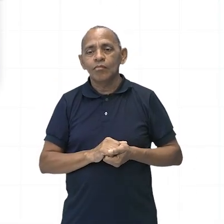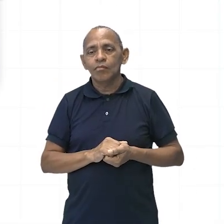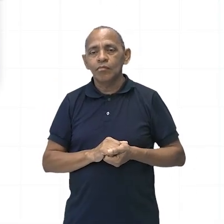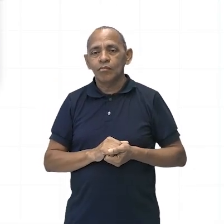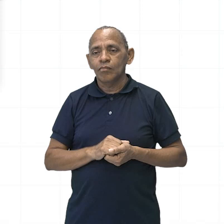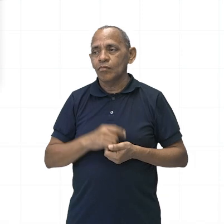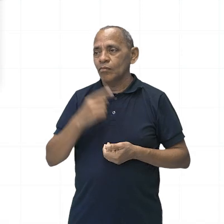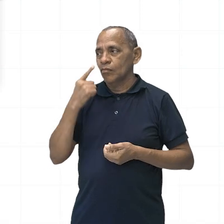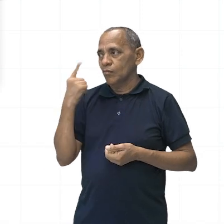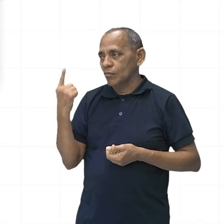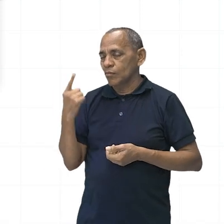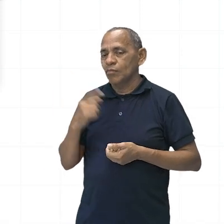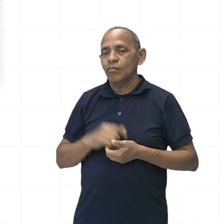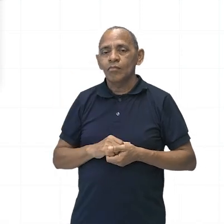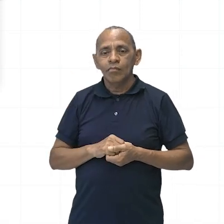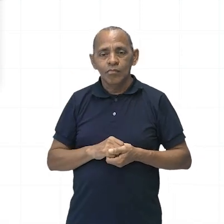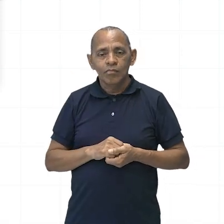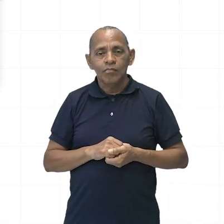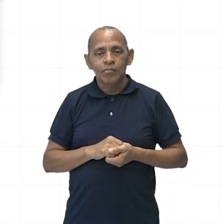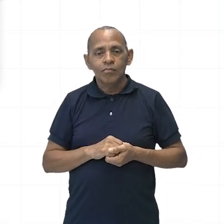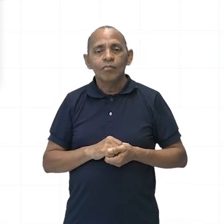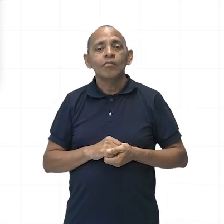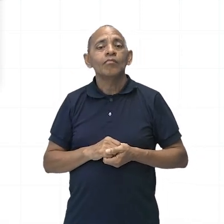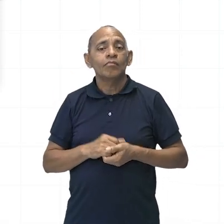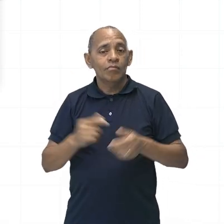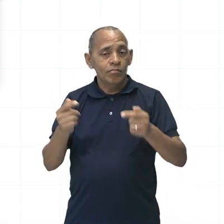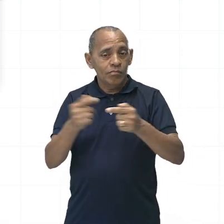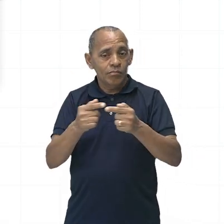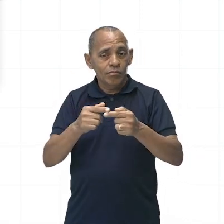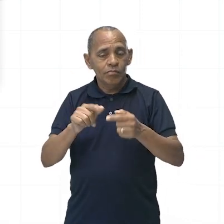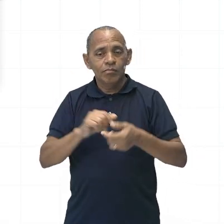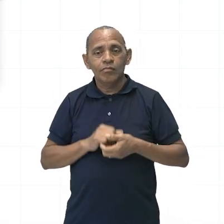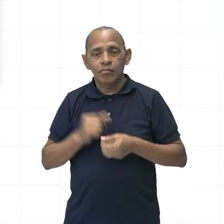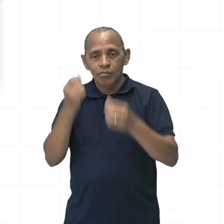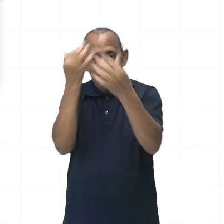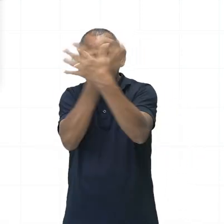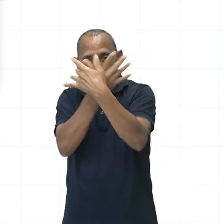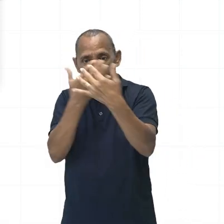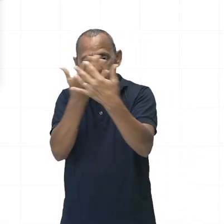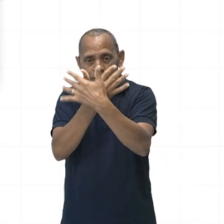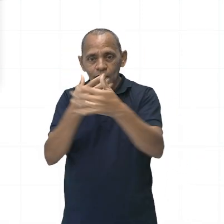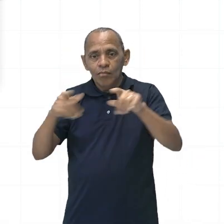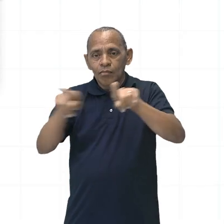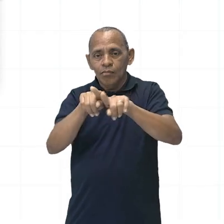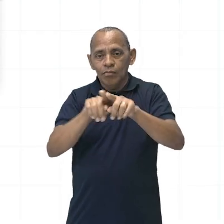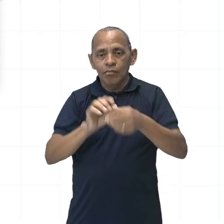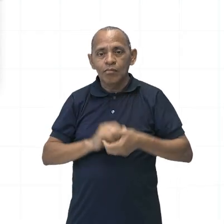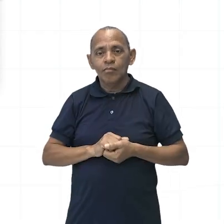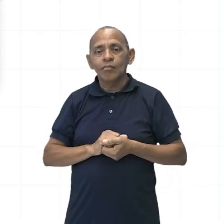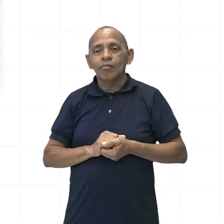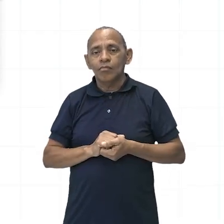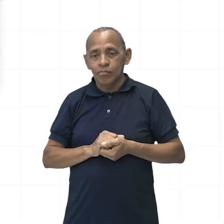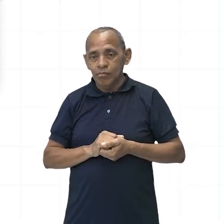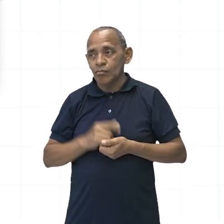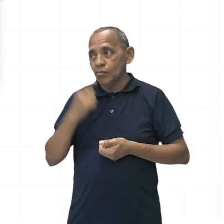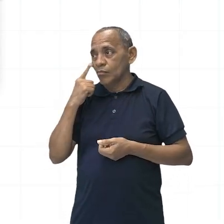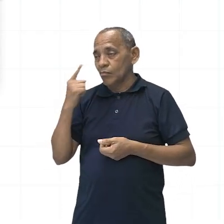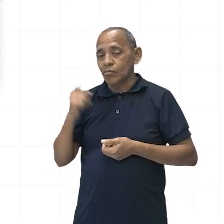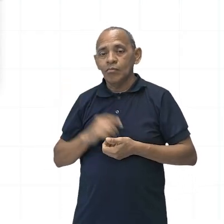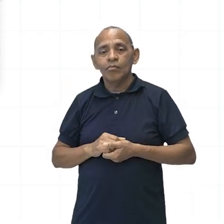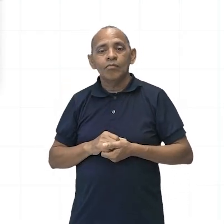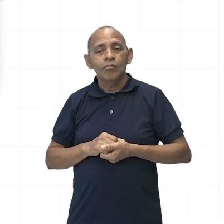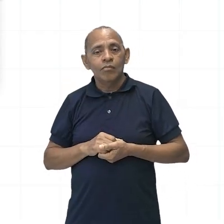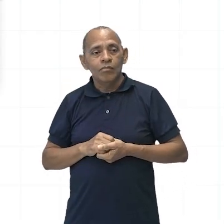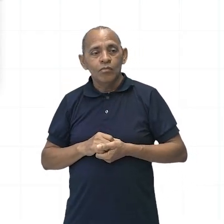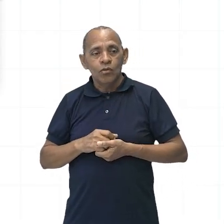mecanismo relacionado à seleção natural é a camuflagem. Vejam só, na nossa imagem nós temos o urso polar e